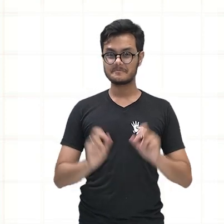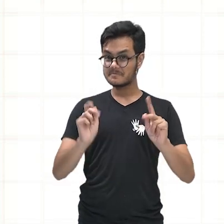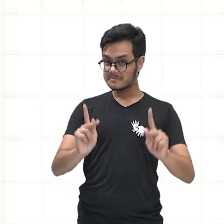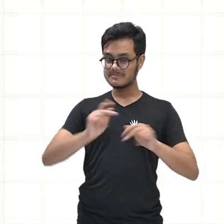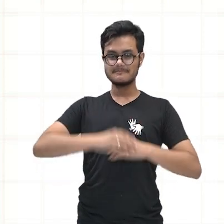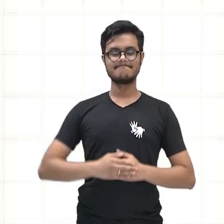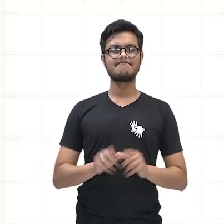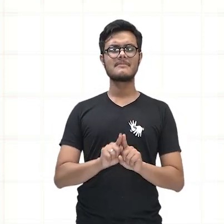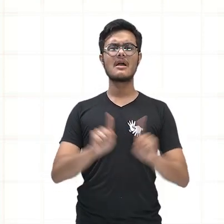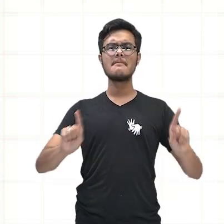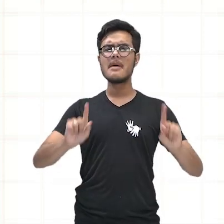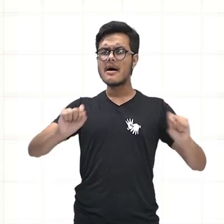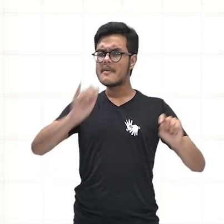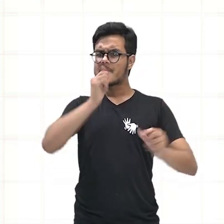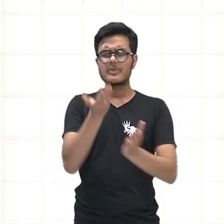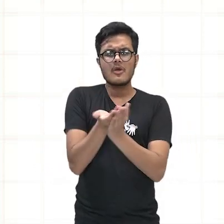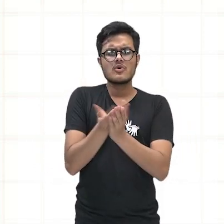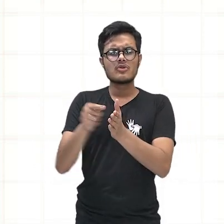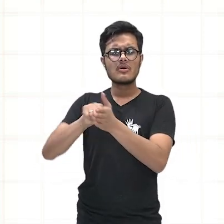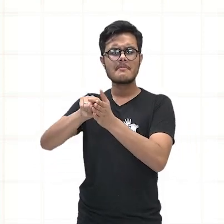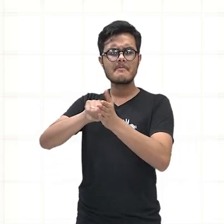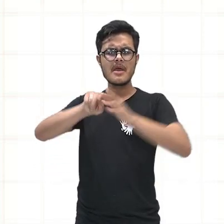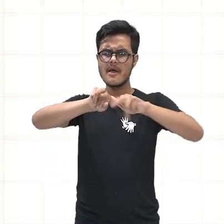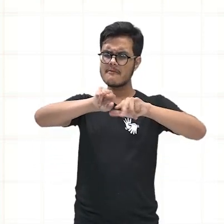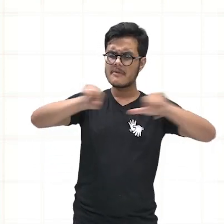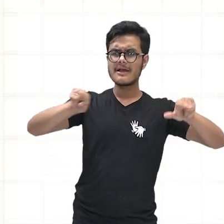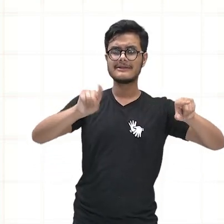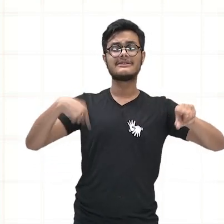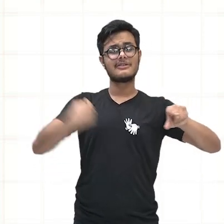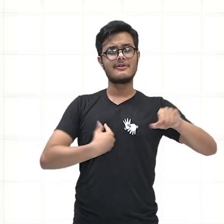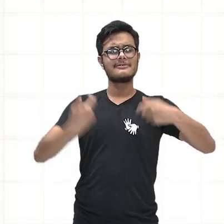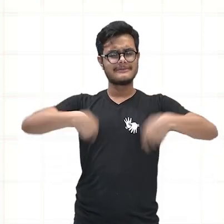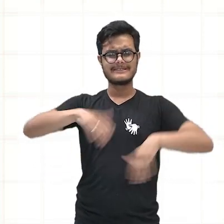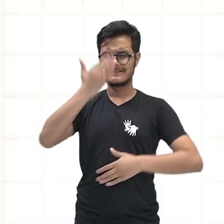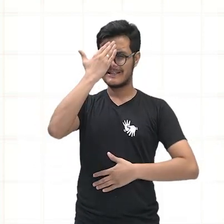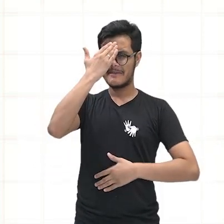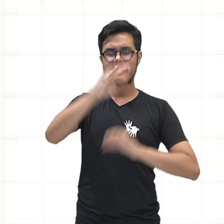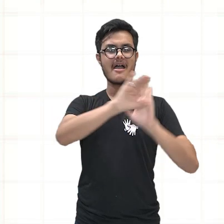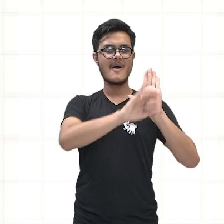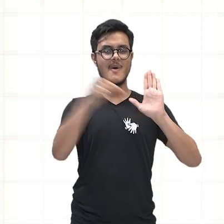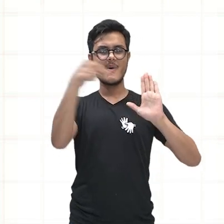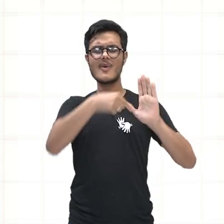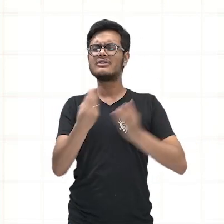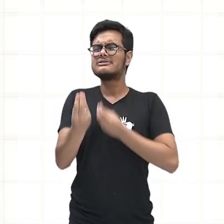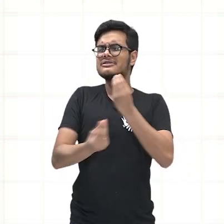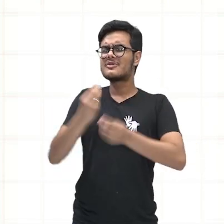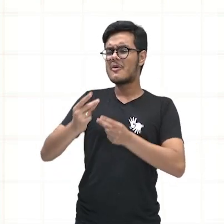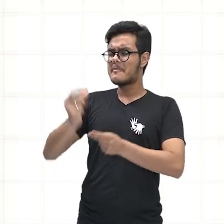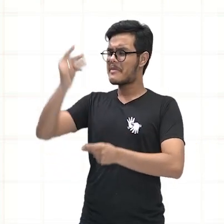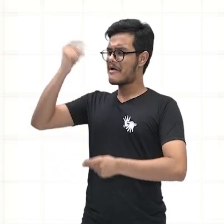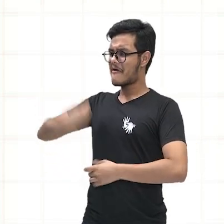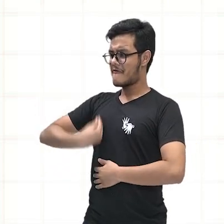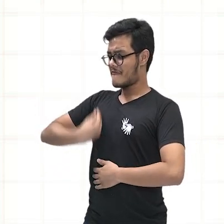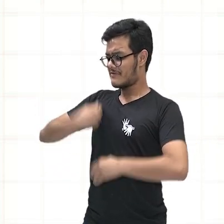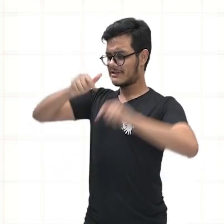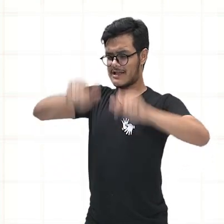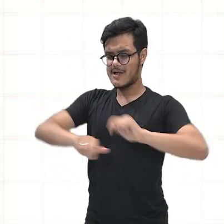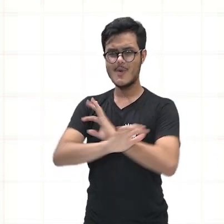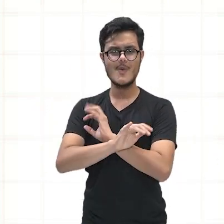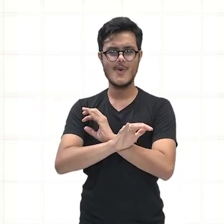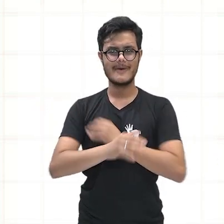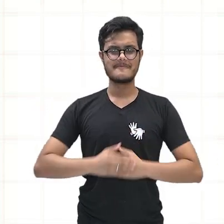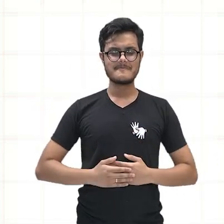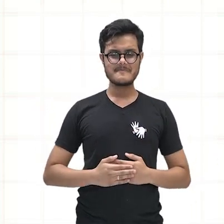entanto através de estudos e pesquisas é possível obter hoje uma representação aproximada de Roma